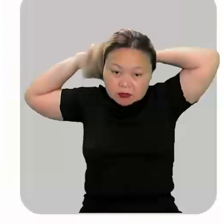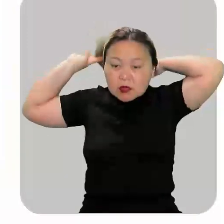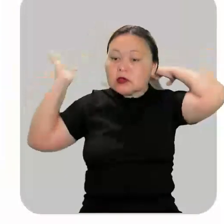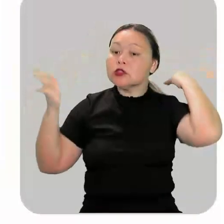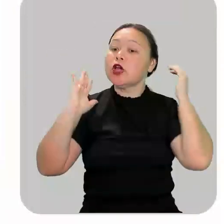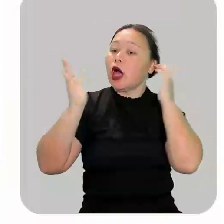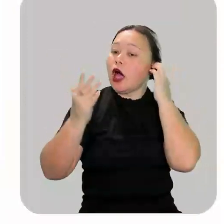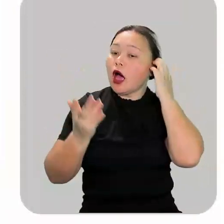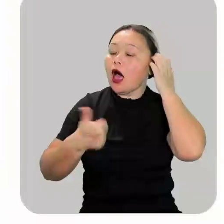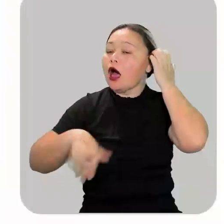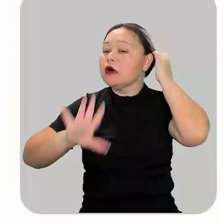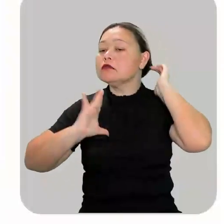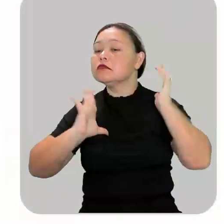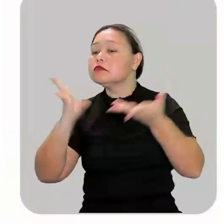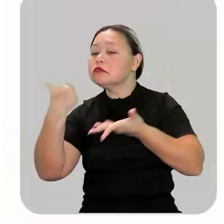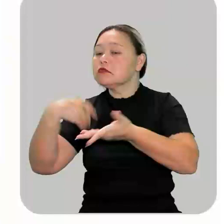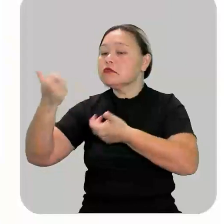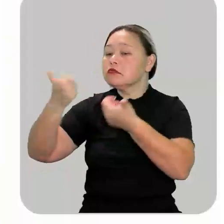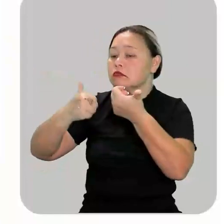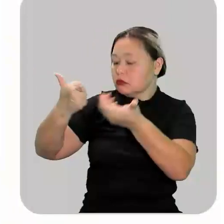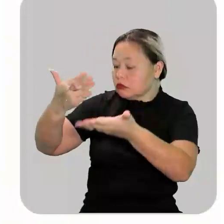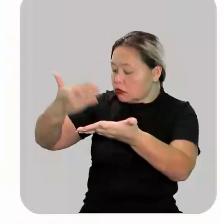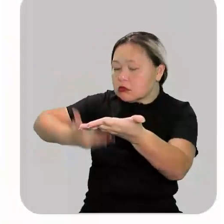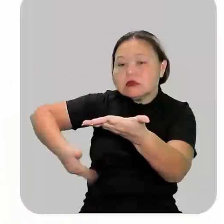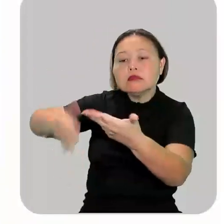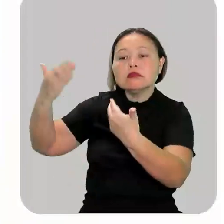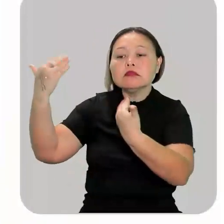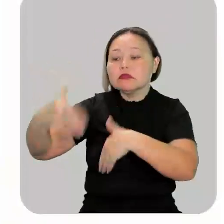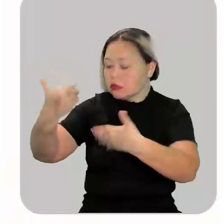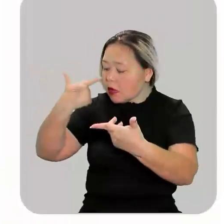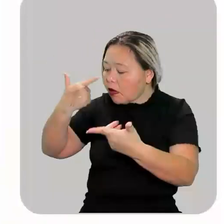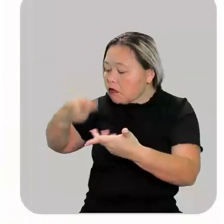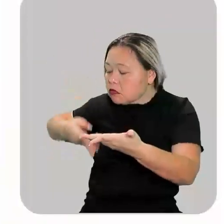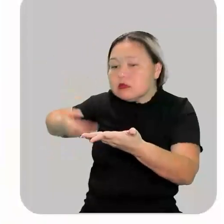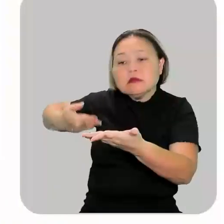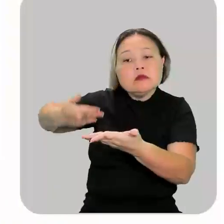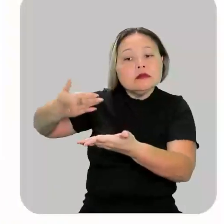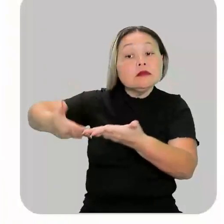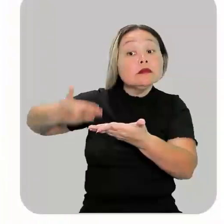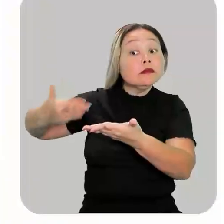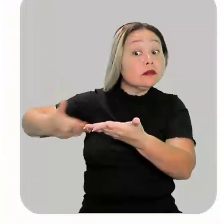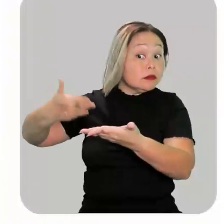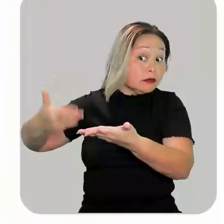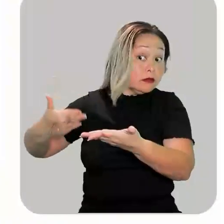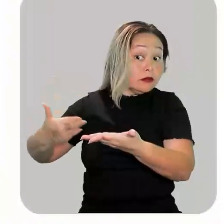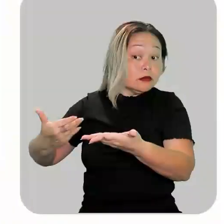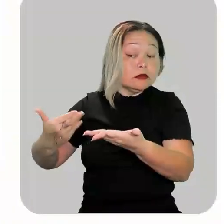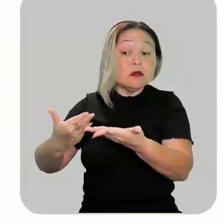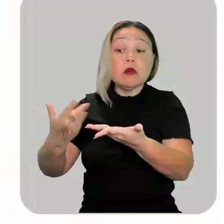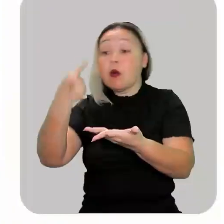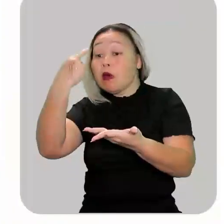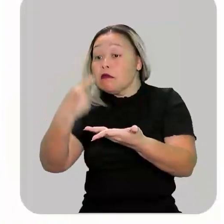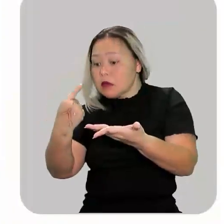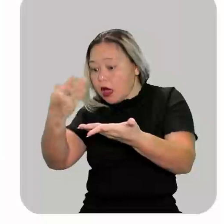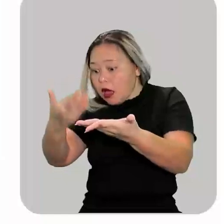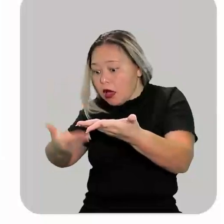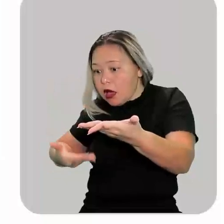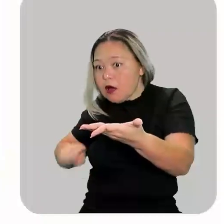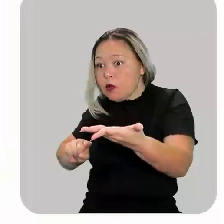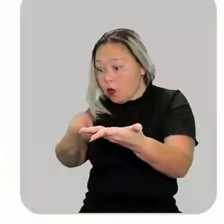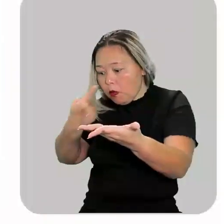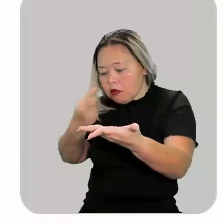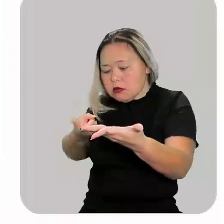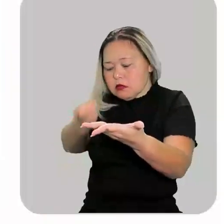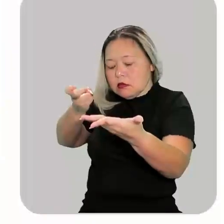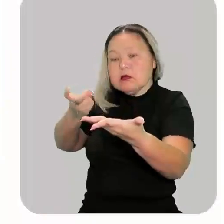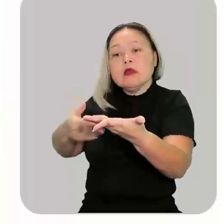né, pegando os dados, pegando as avaliações para dar uma olhada e vai vendo aí como que é o perfil da prova em si,